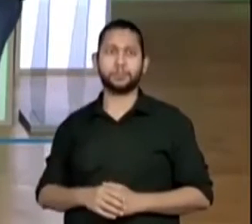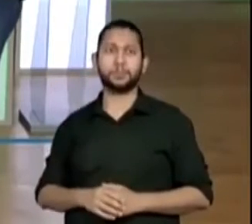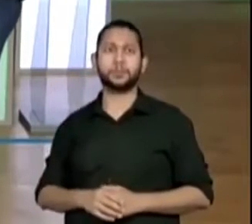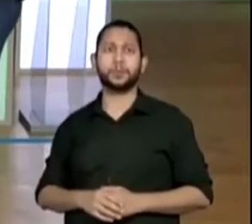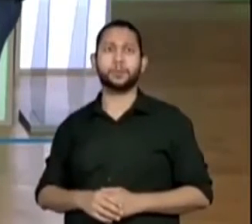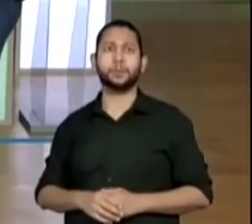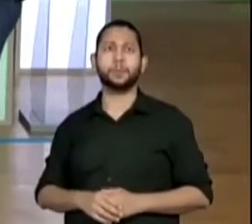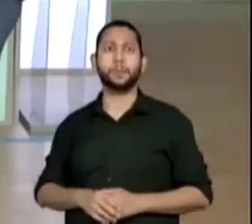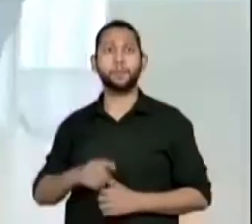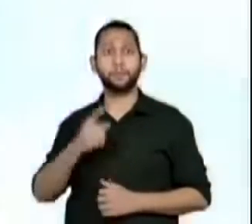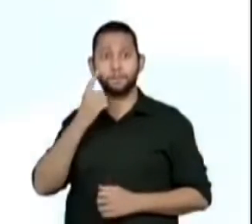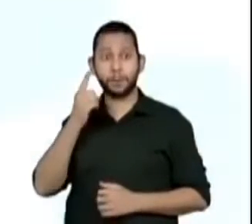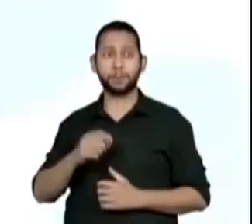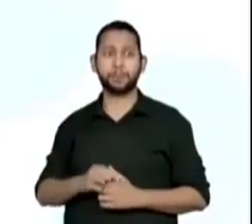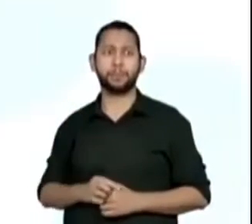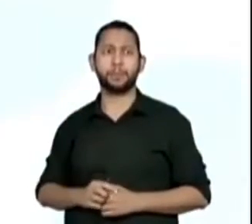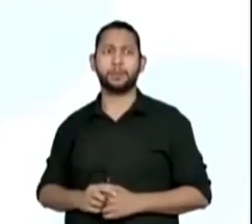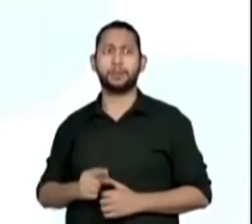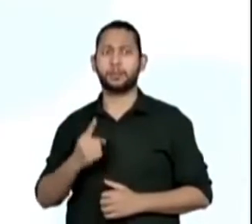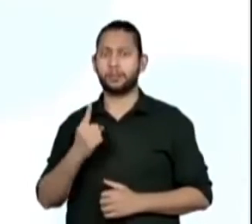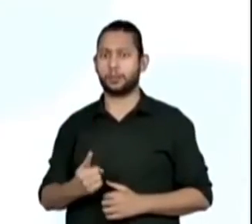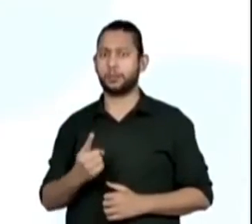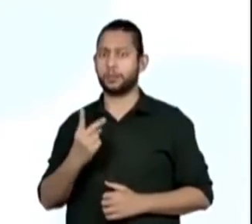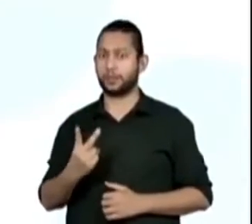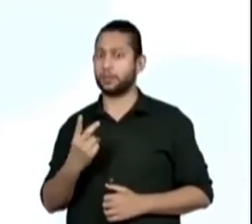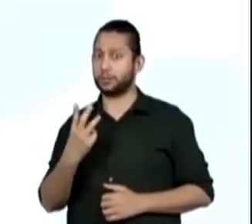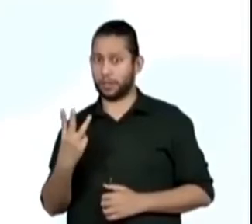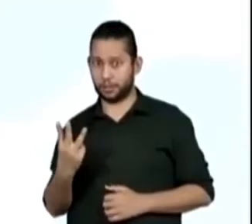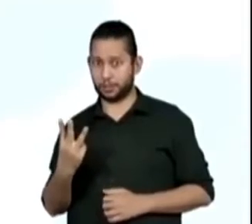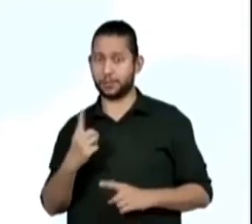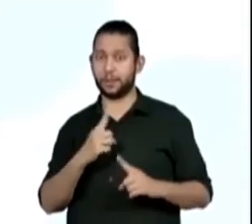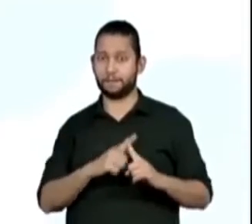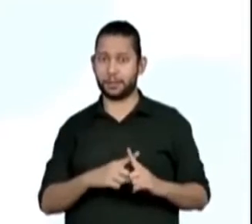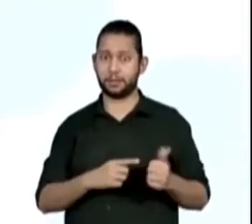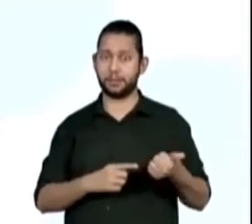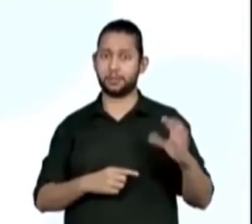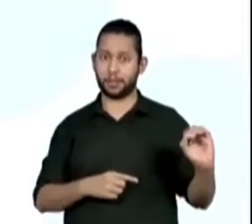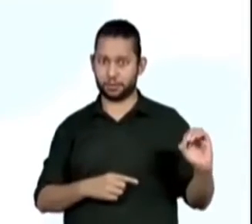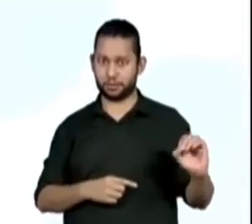lá. Dá uma olhadinha aqui, ó. 123 vezes 10.